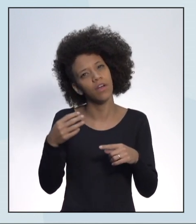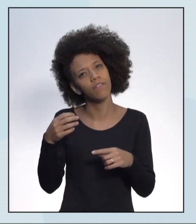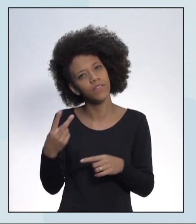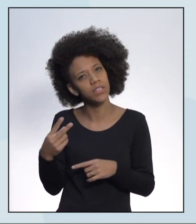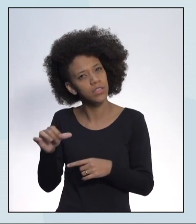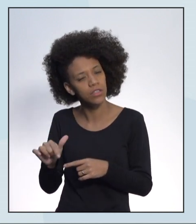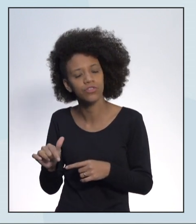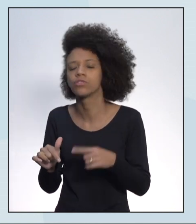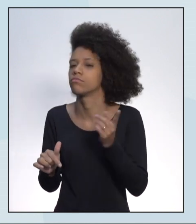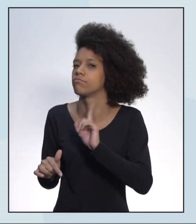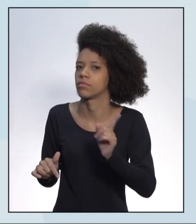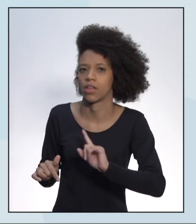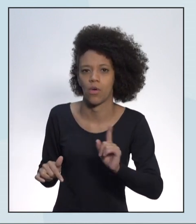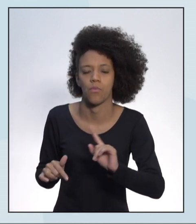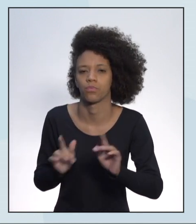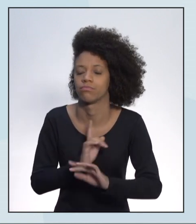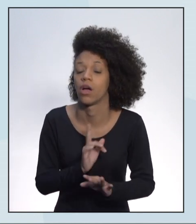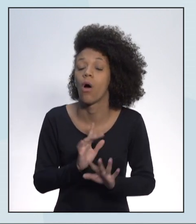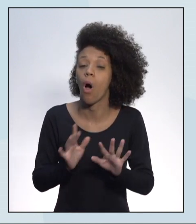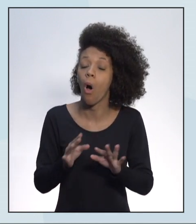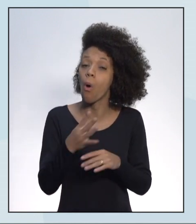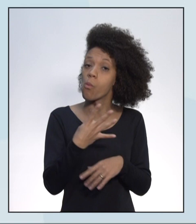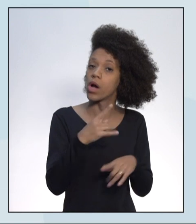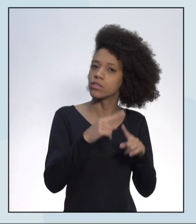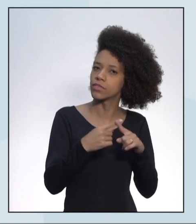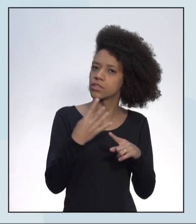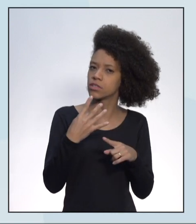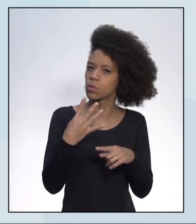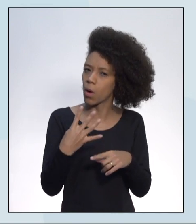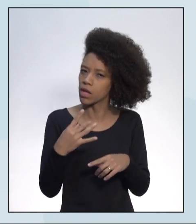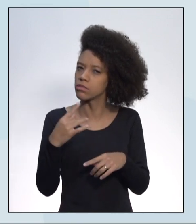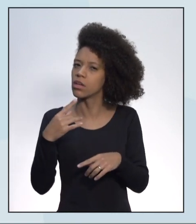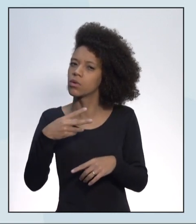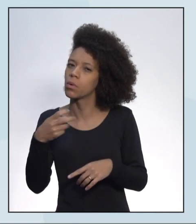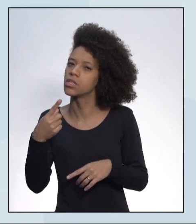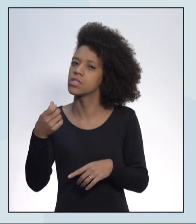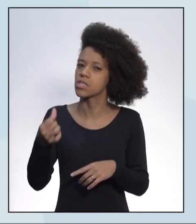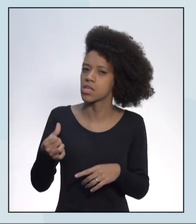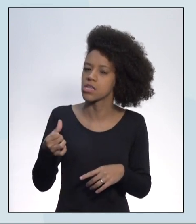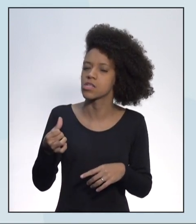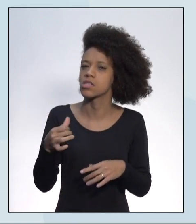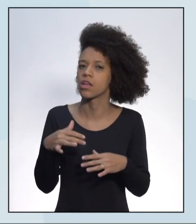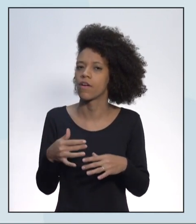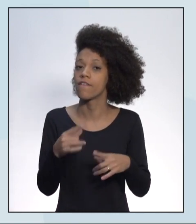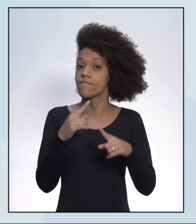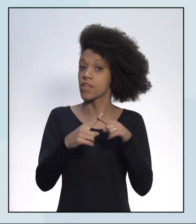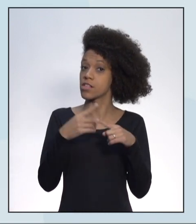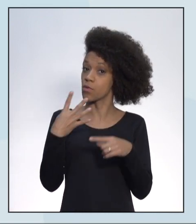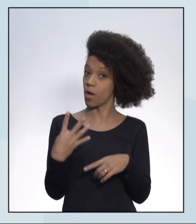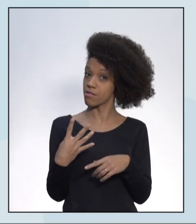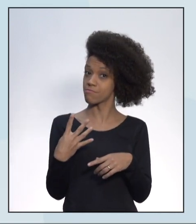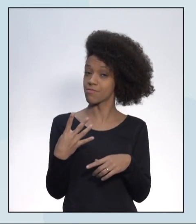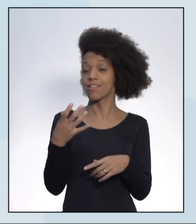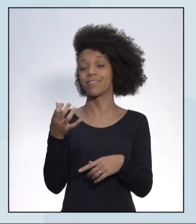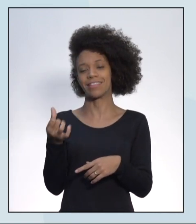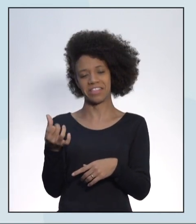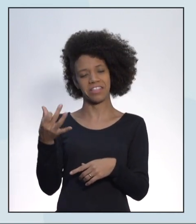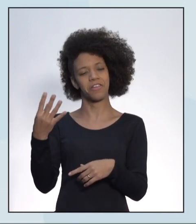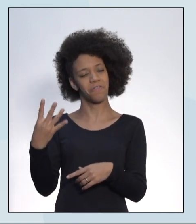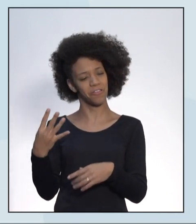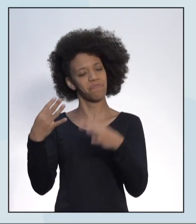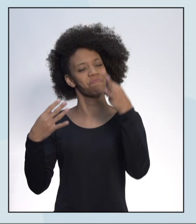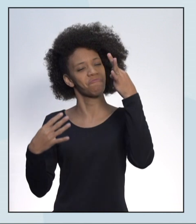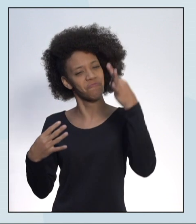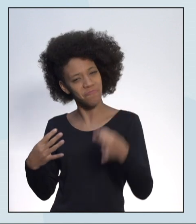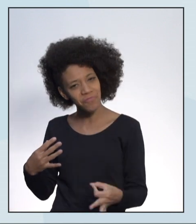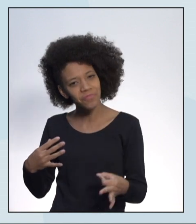é. Vamos ver se dá certinho? 4 vezes 4, 16. Agora você vai acertar, hein, Jonas? Vezes 4, 64. É isso aí. Então,